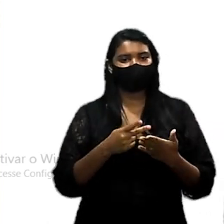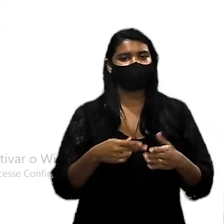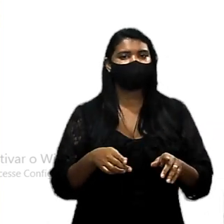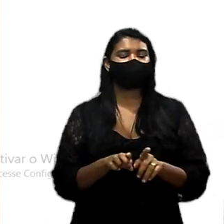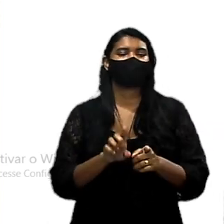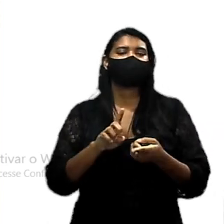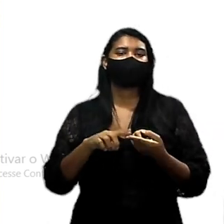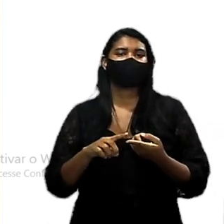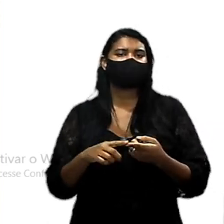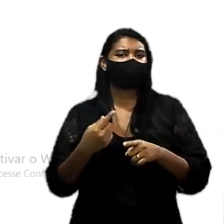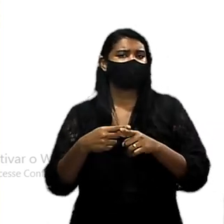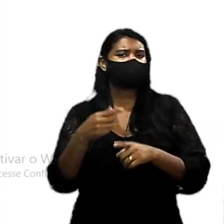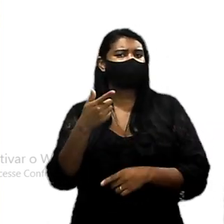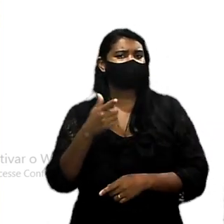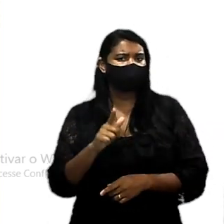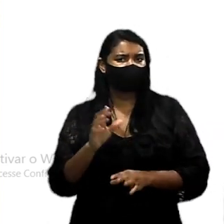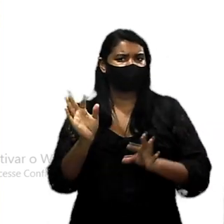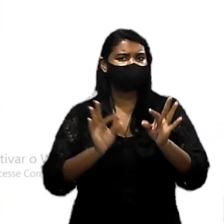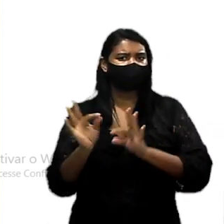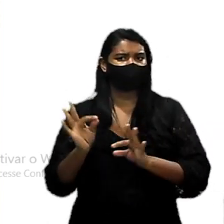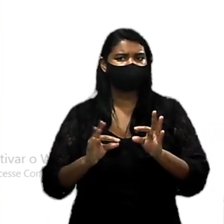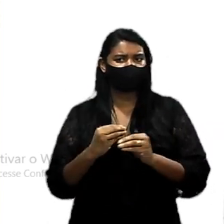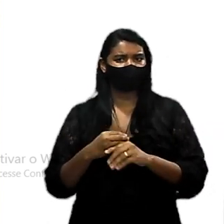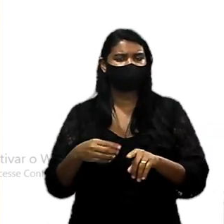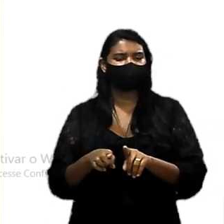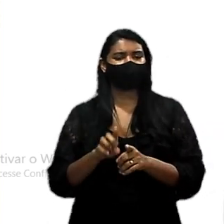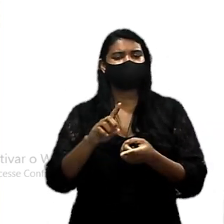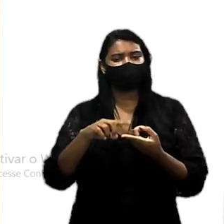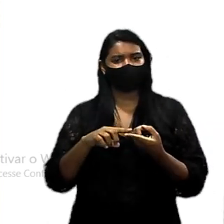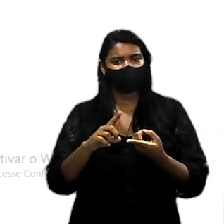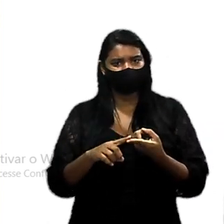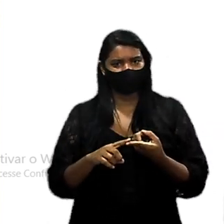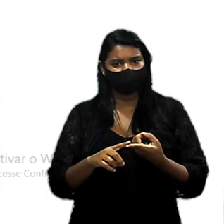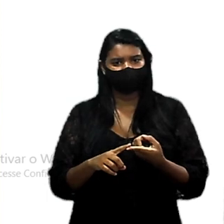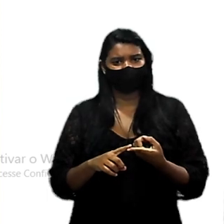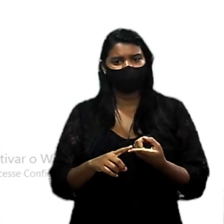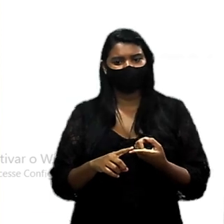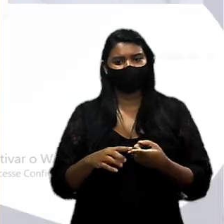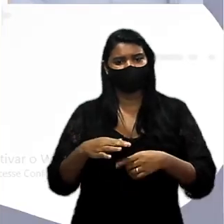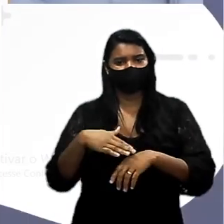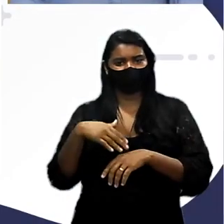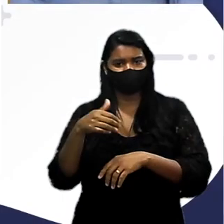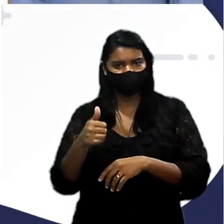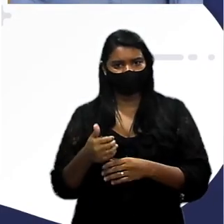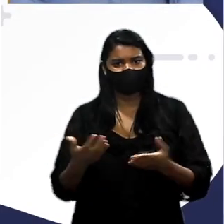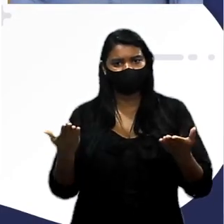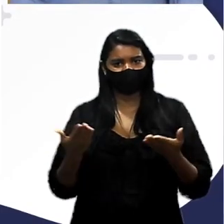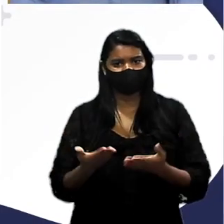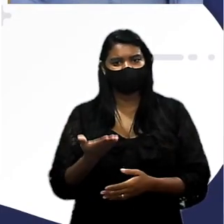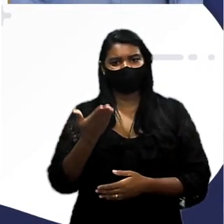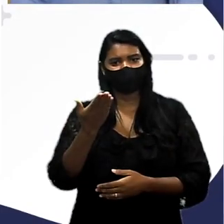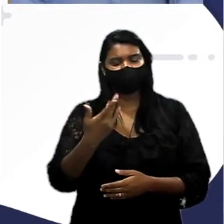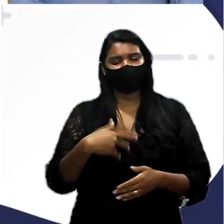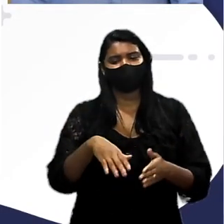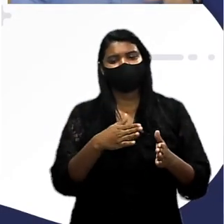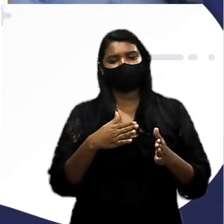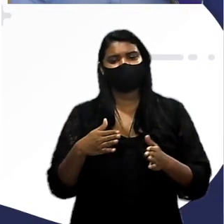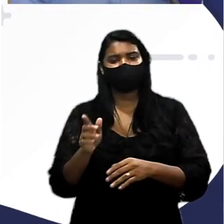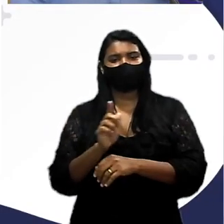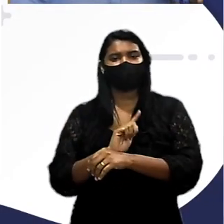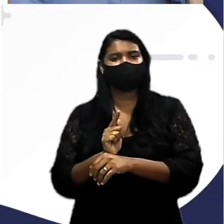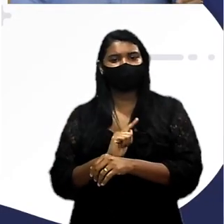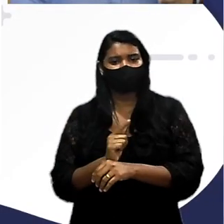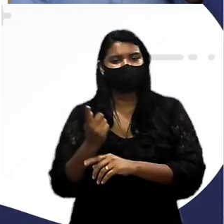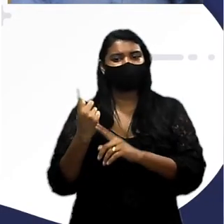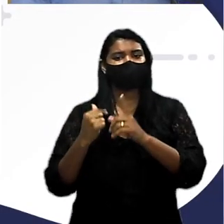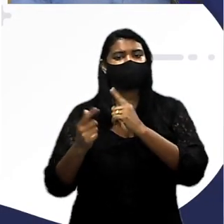Então, por que não as organizações também, né, organizarem melhor seu processo de gestão, quer seja na